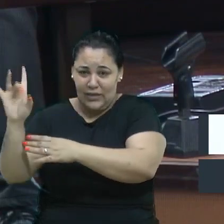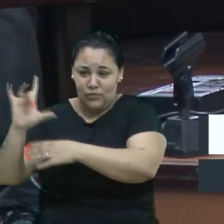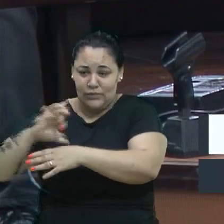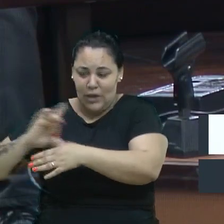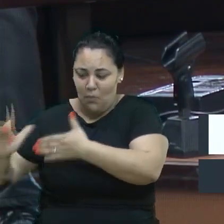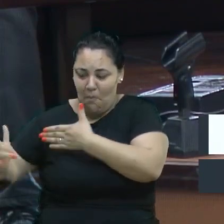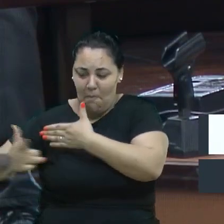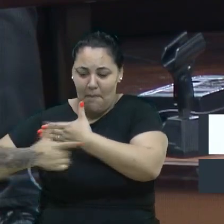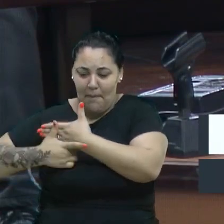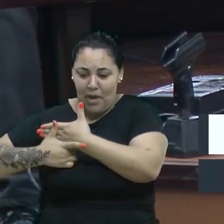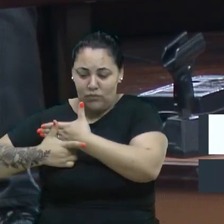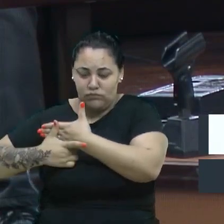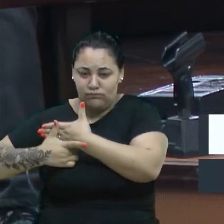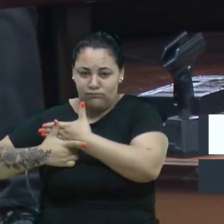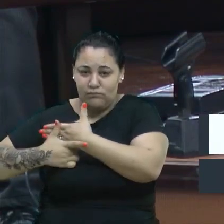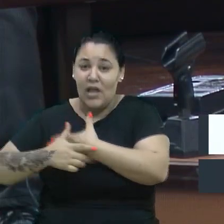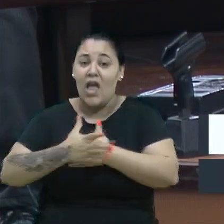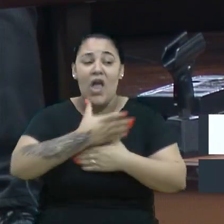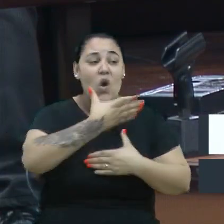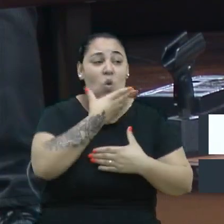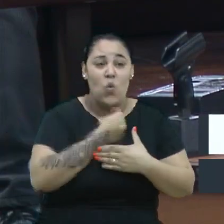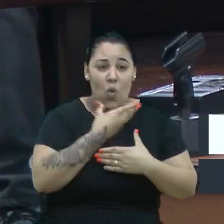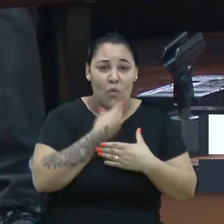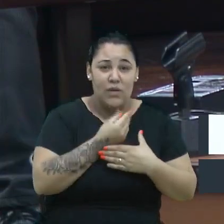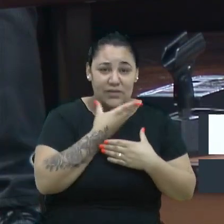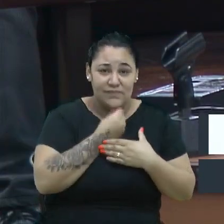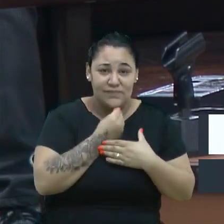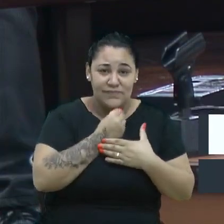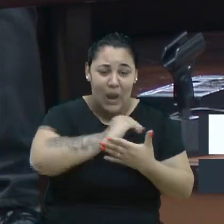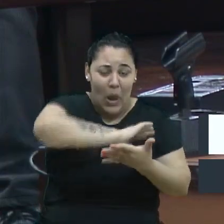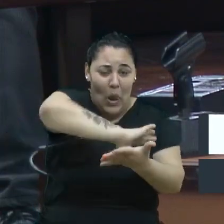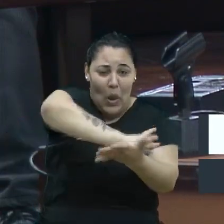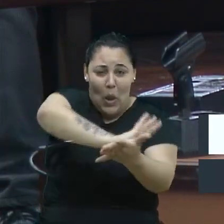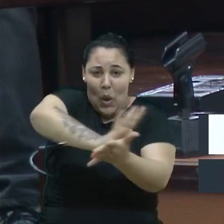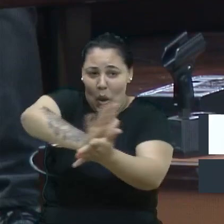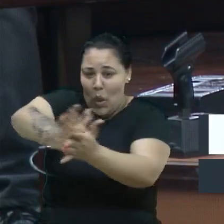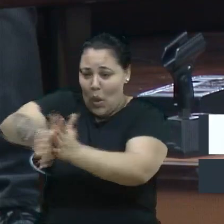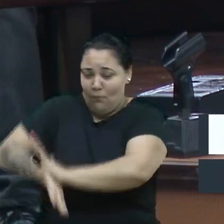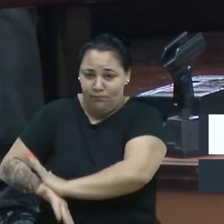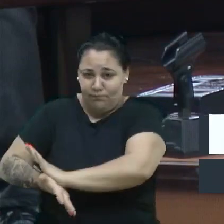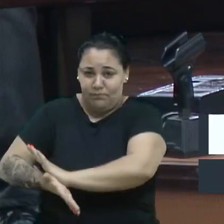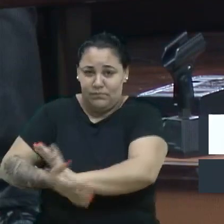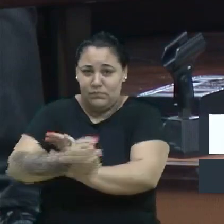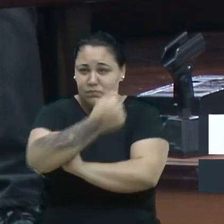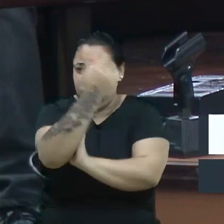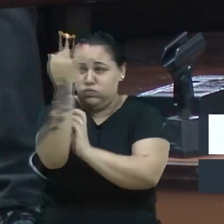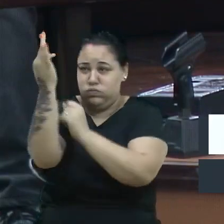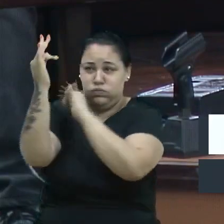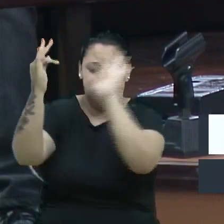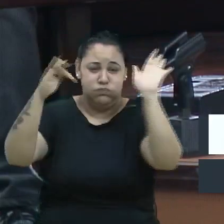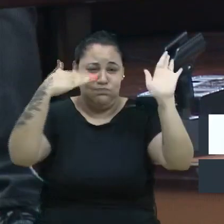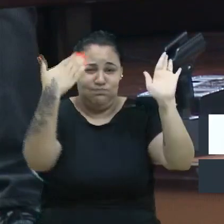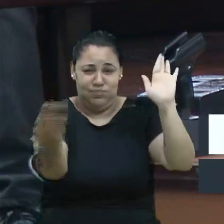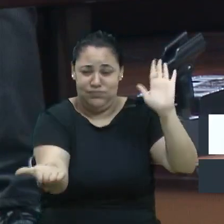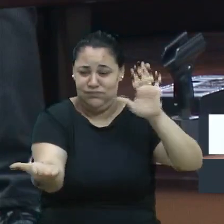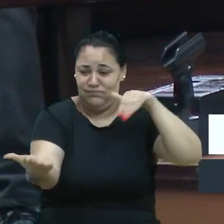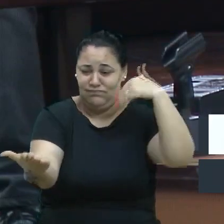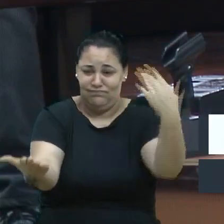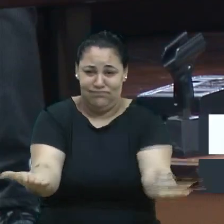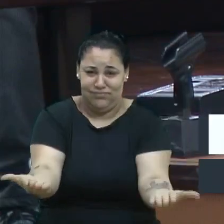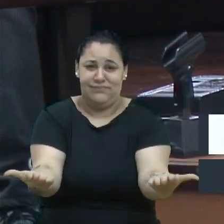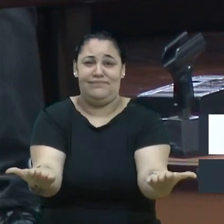essa função dos animais, está derrubando a árvore, está destruindo os riachos, as nascentes. Então, deixo mais para